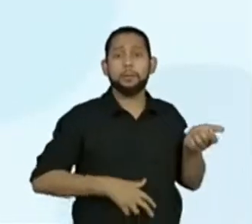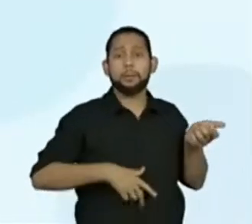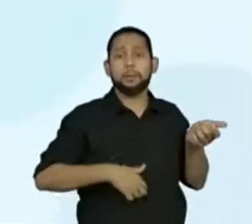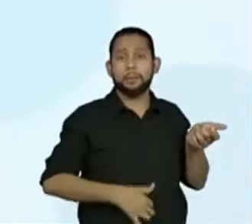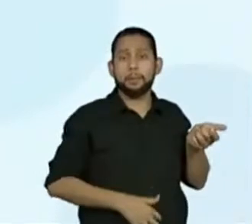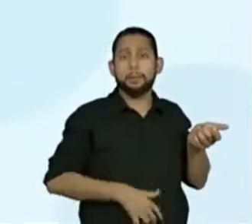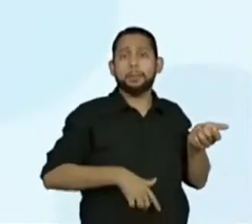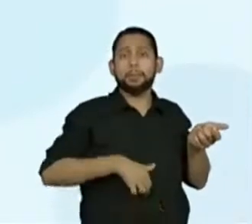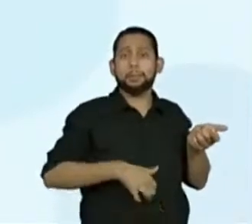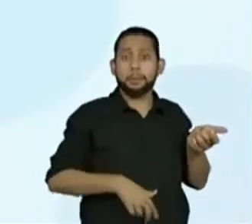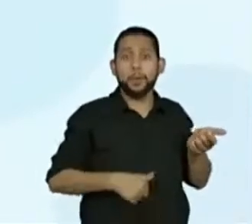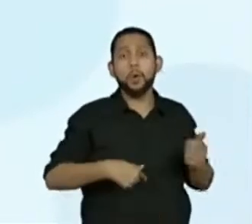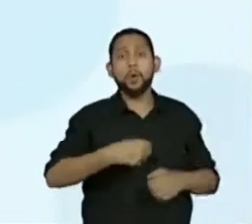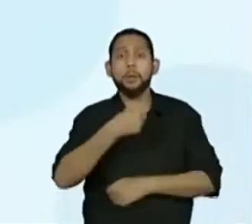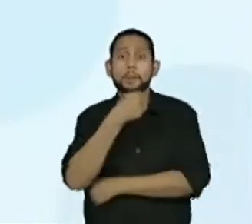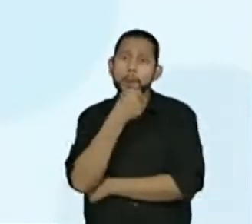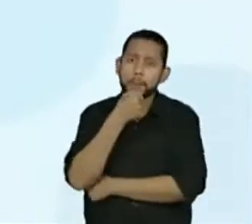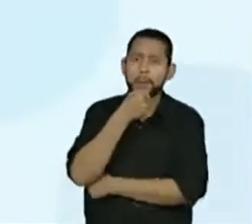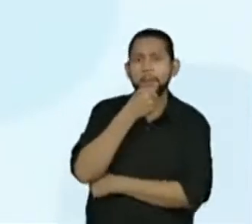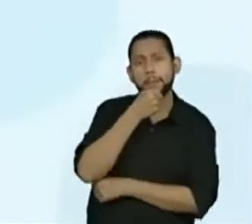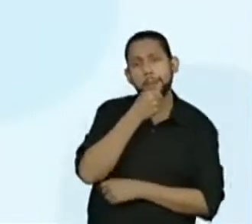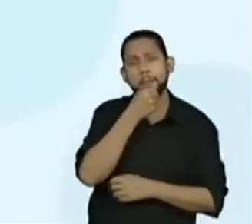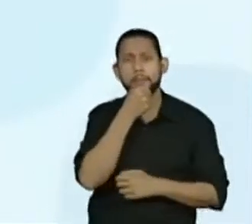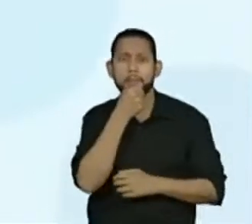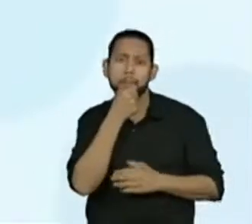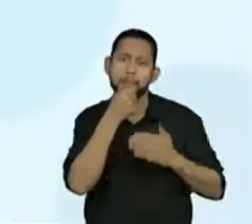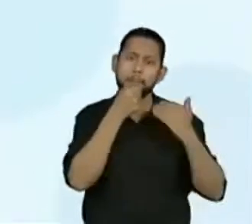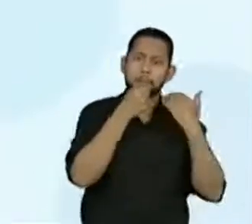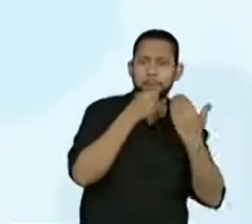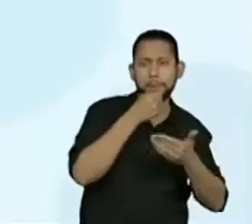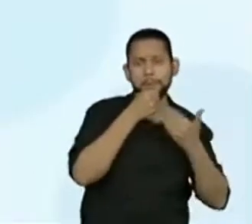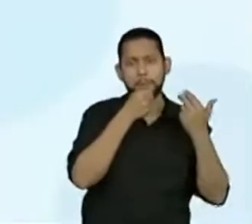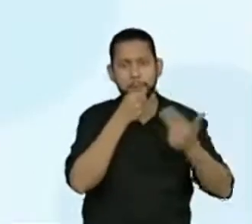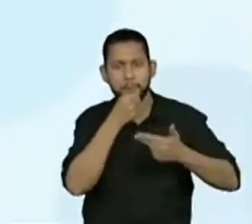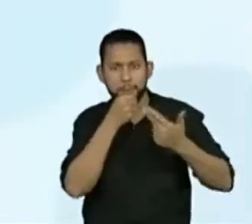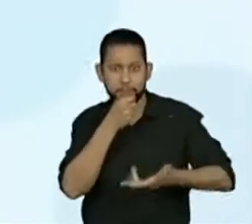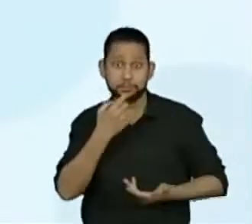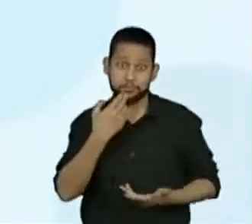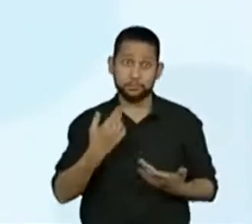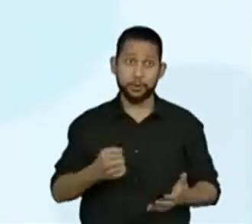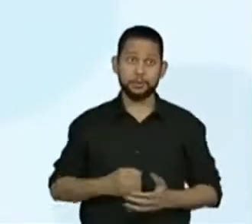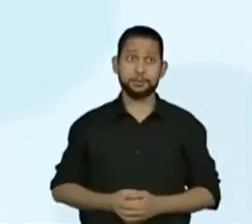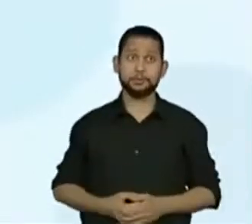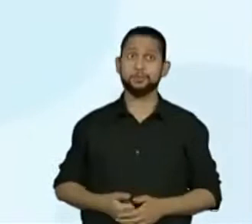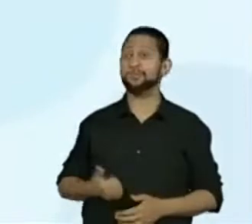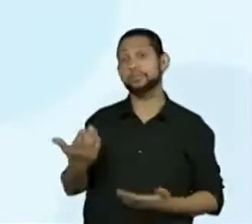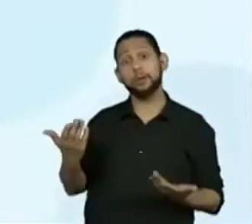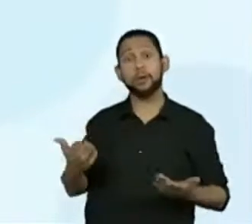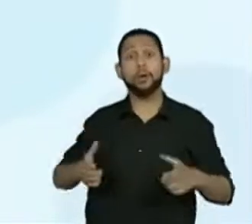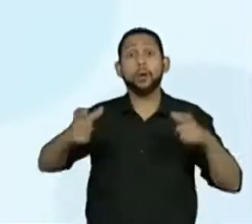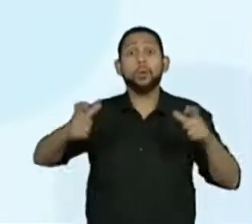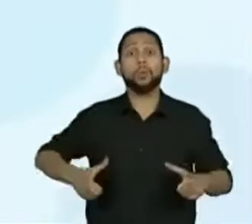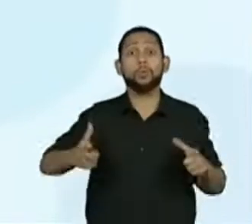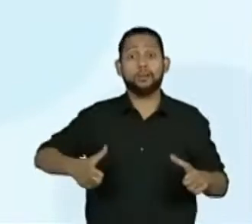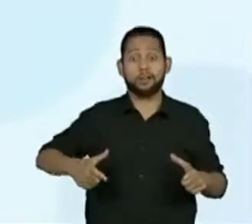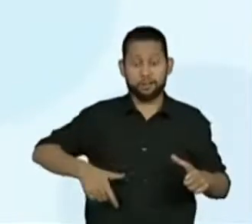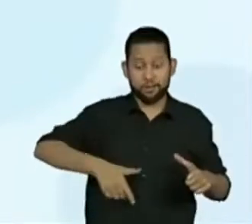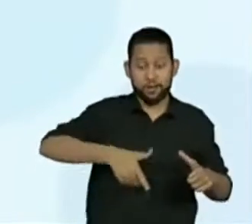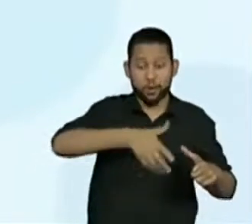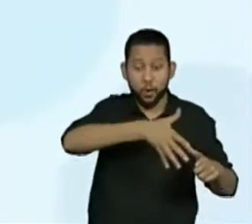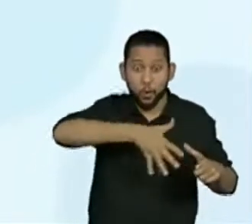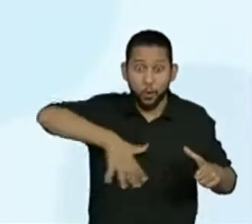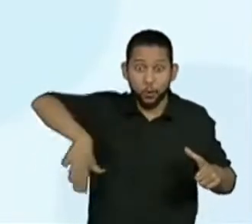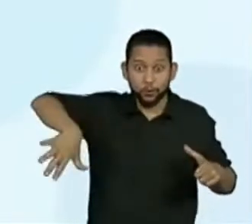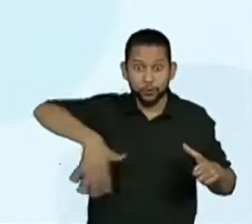cantado ou acompanhado de algum instrumento eu quarto item ao cenário